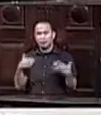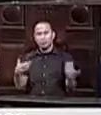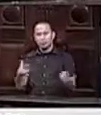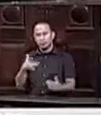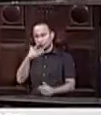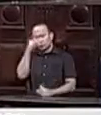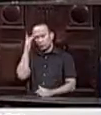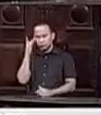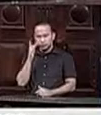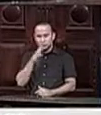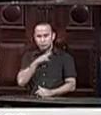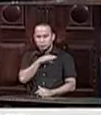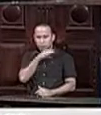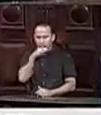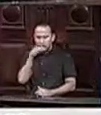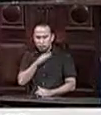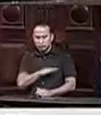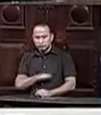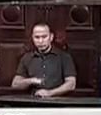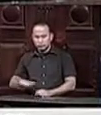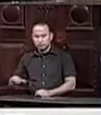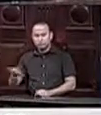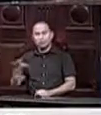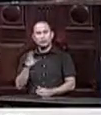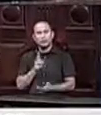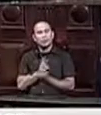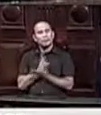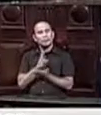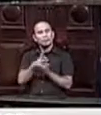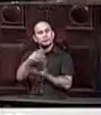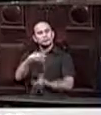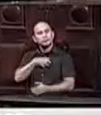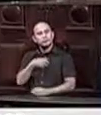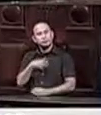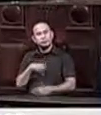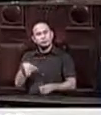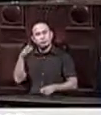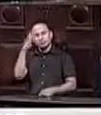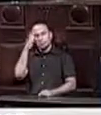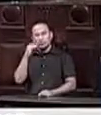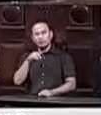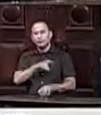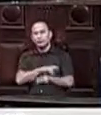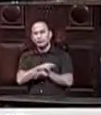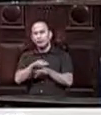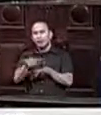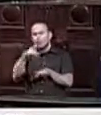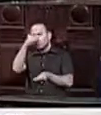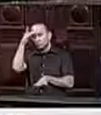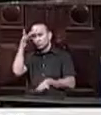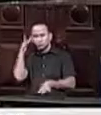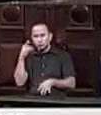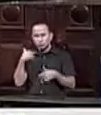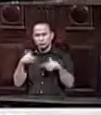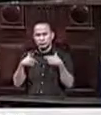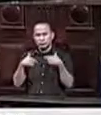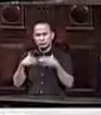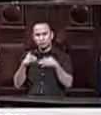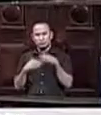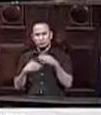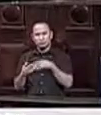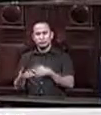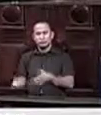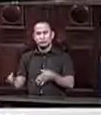da infância e do adolescente, e no mesmo sentido sabemos que muitas dessas concessionárias integram